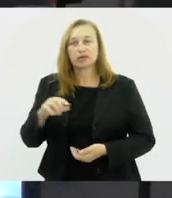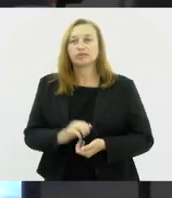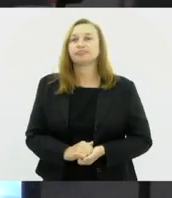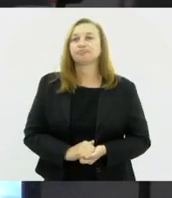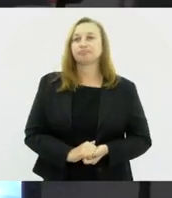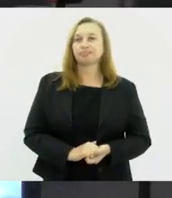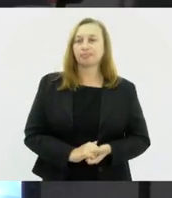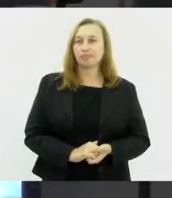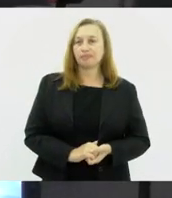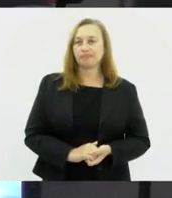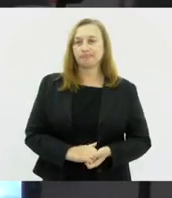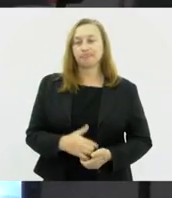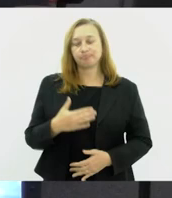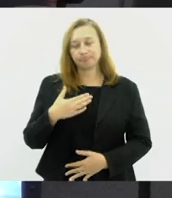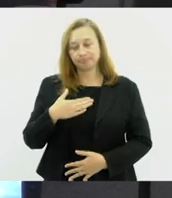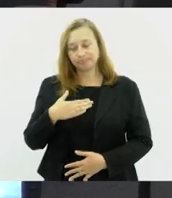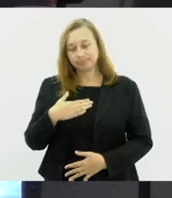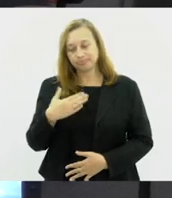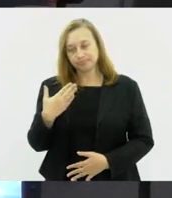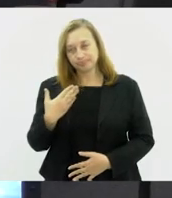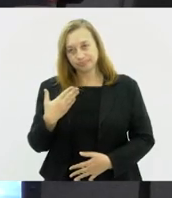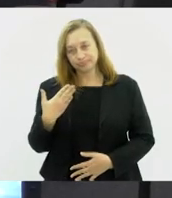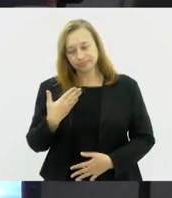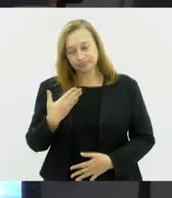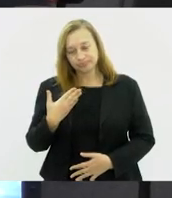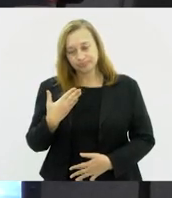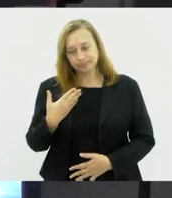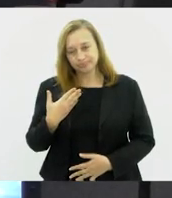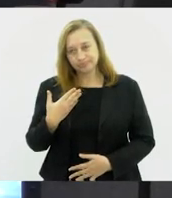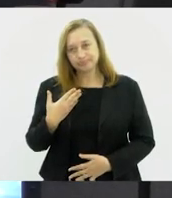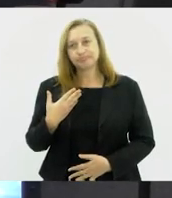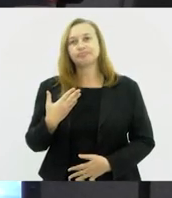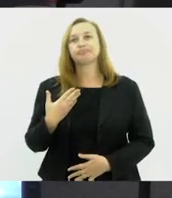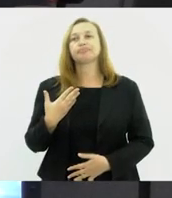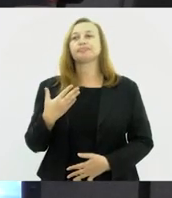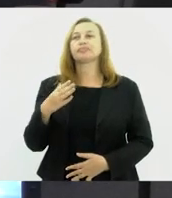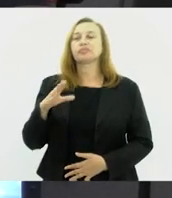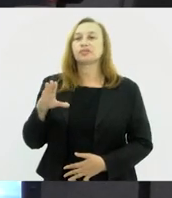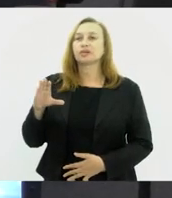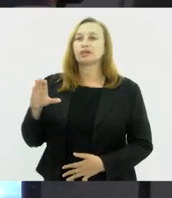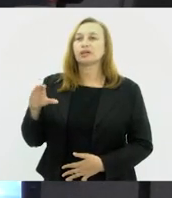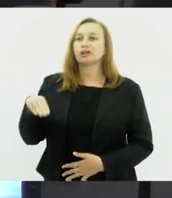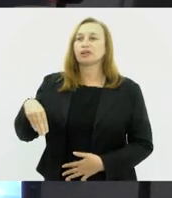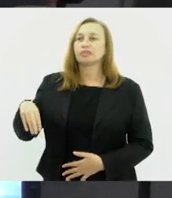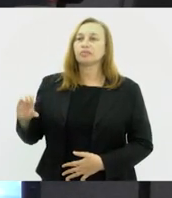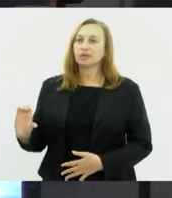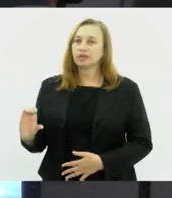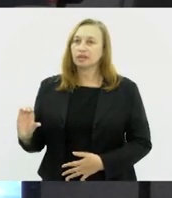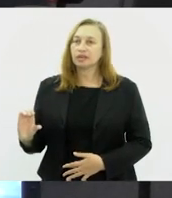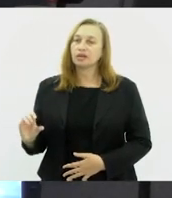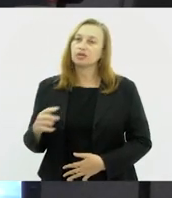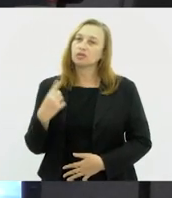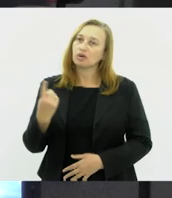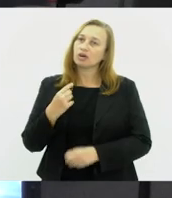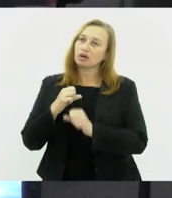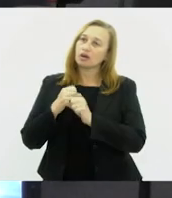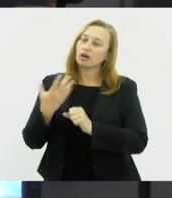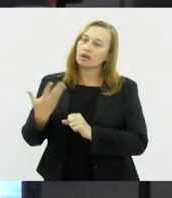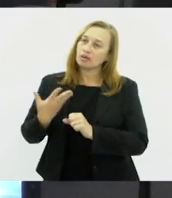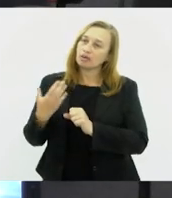André meu companheiro parceiro Carlos bink né Nós somos amigos